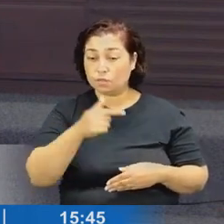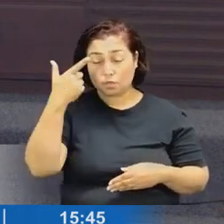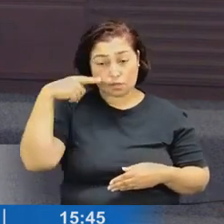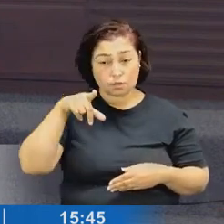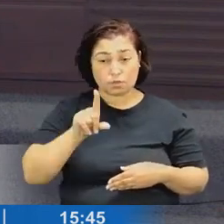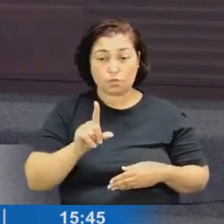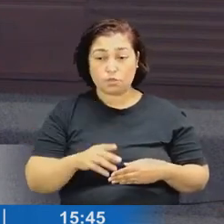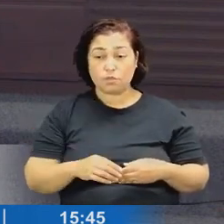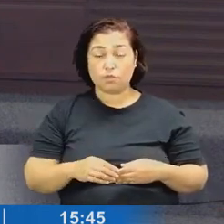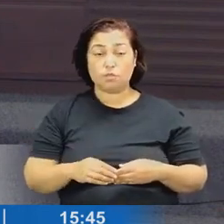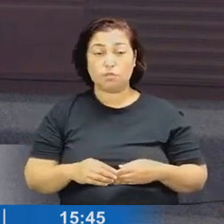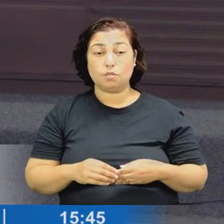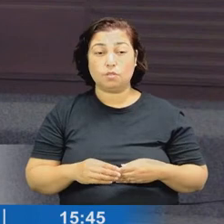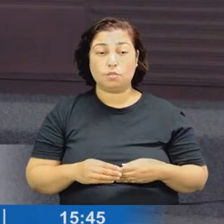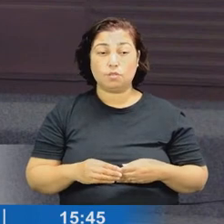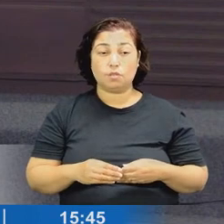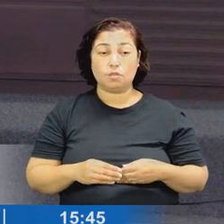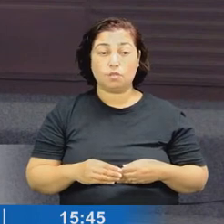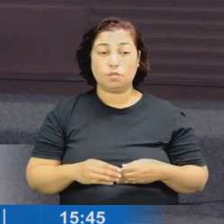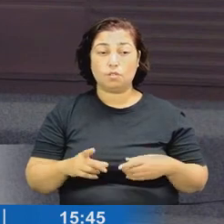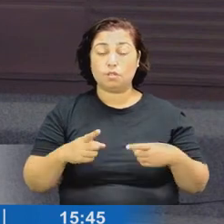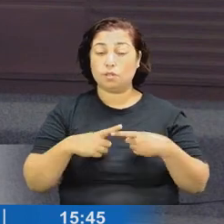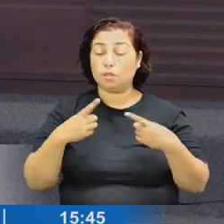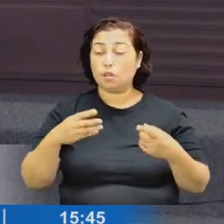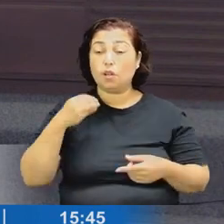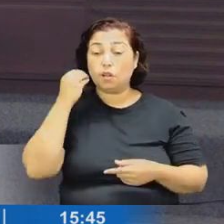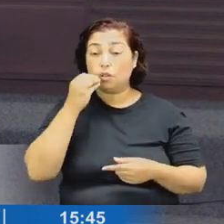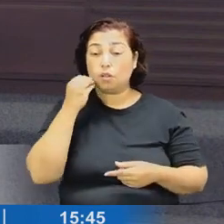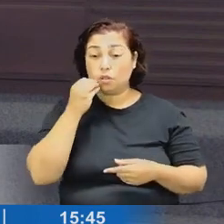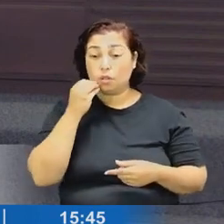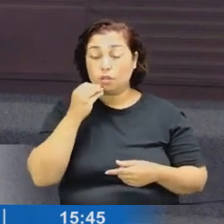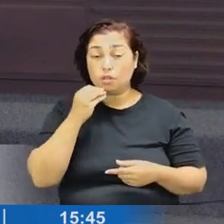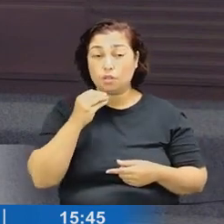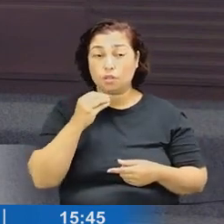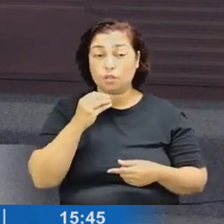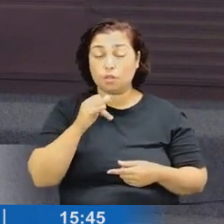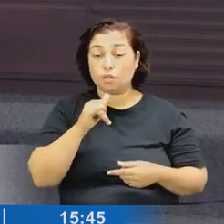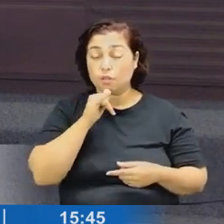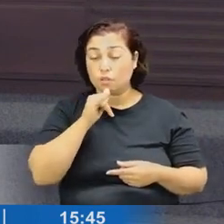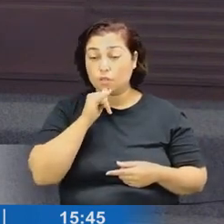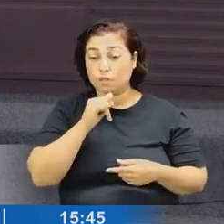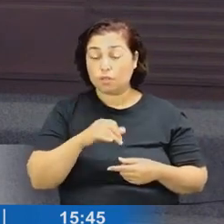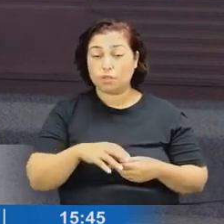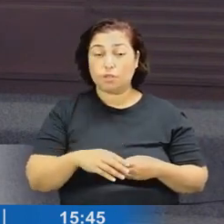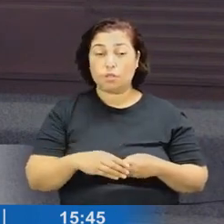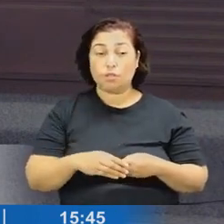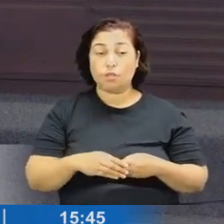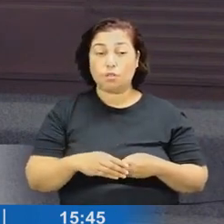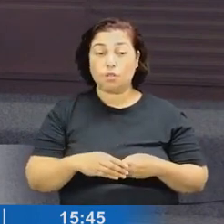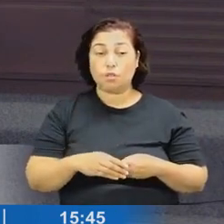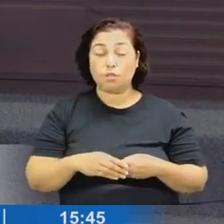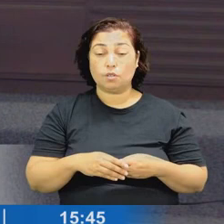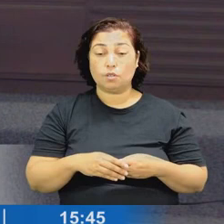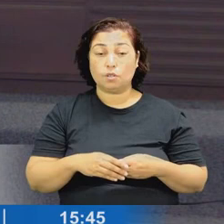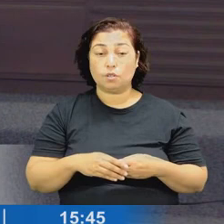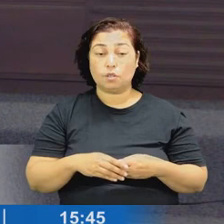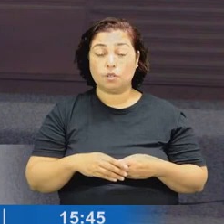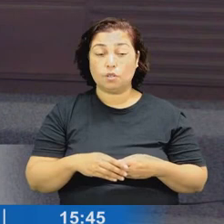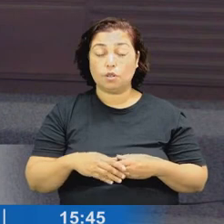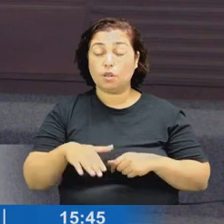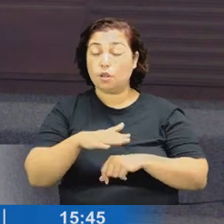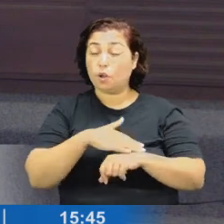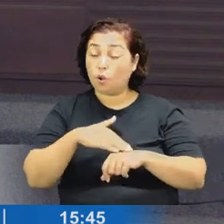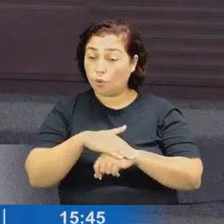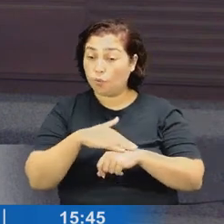com Tarcísio Nossa Senhora eles são mais experientes né do que por exemplo Tarcísio estava iniciando então assim o debate com com